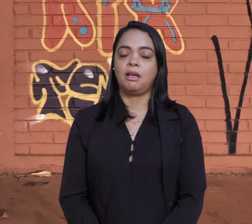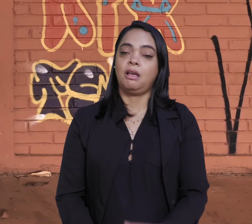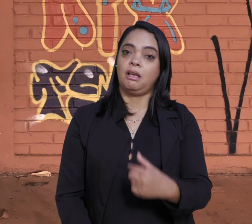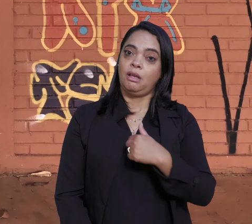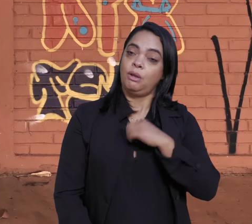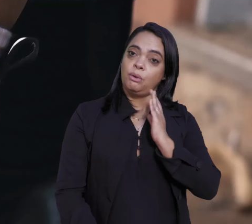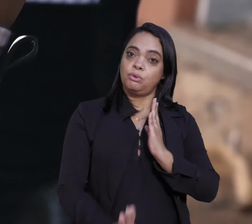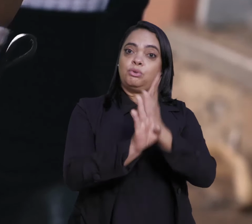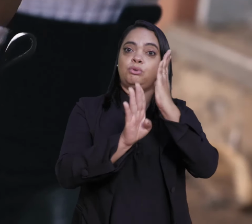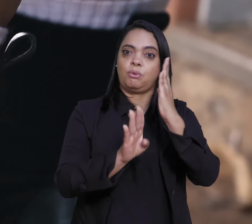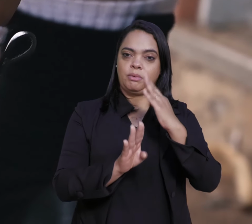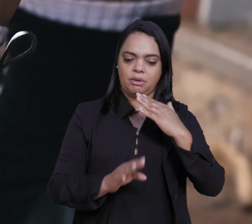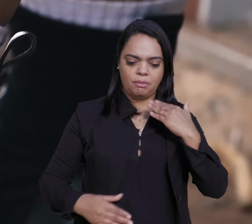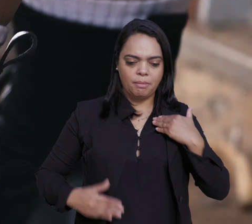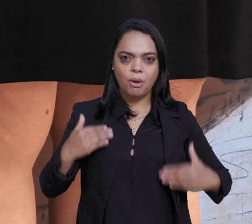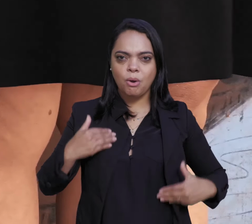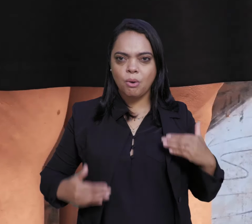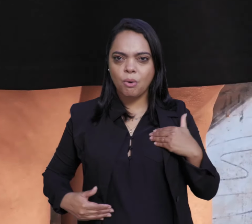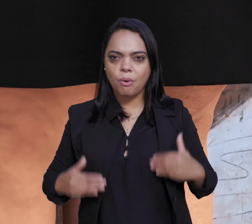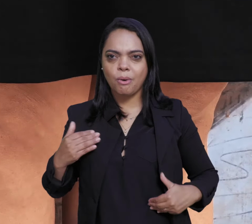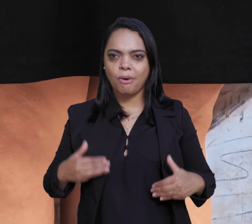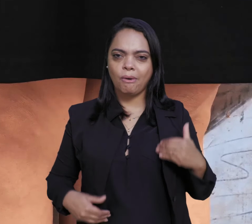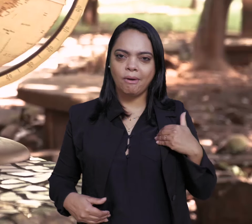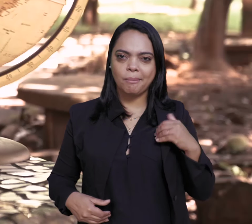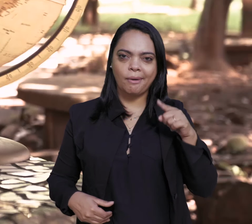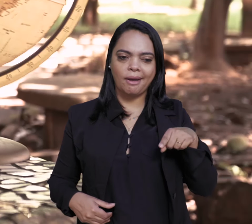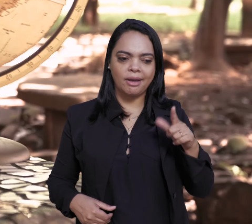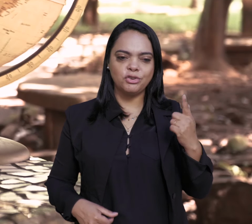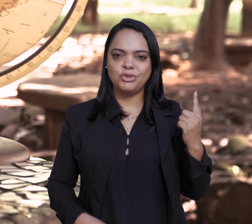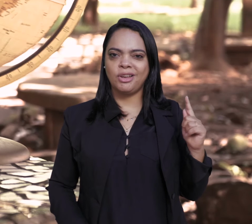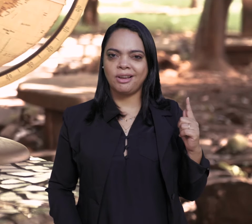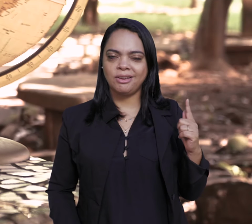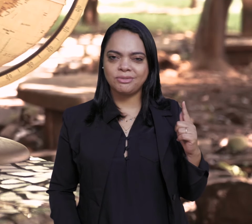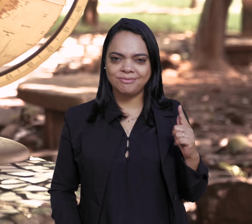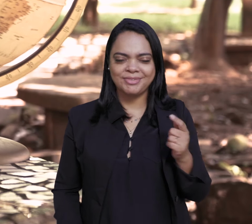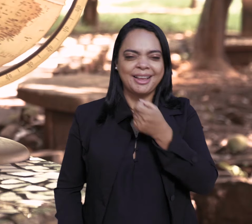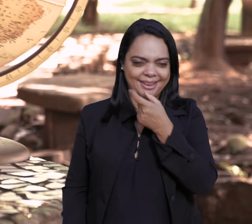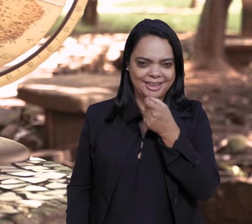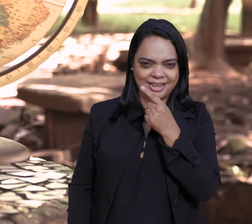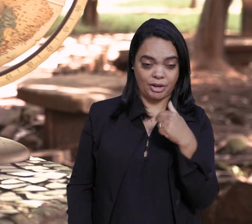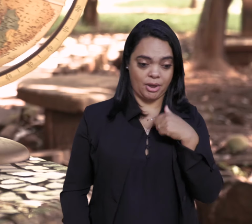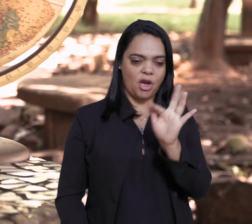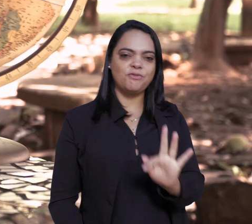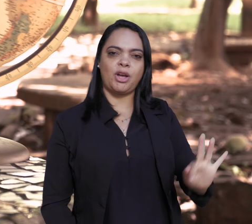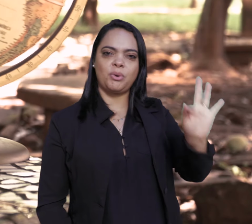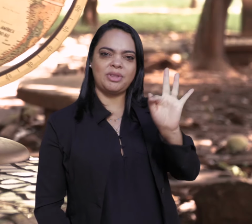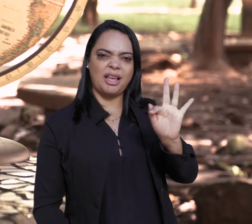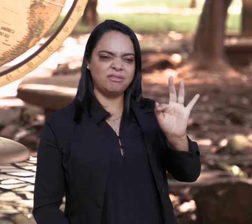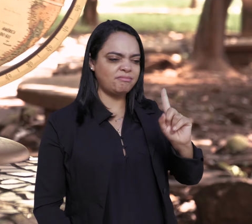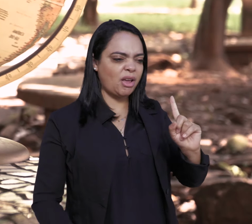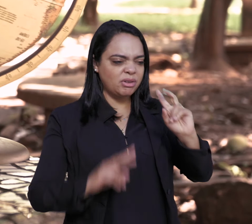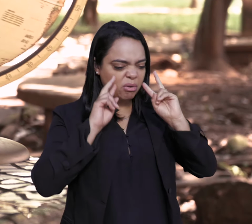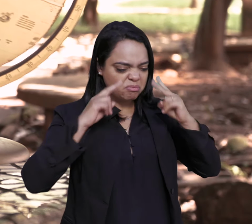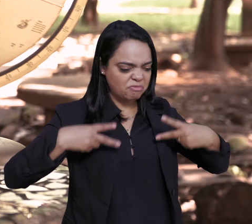tome. Eu descobri que o meu corpo é um corpo geográfico. E engraçado que quando eu fiz faculdade, eu não vi o meu